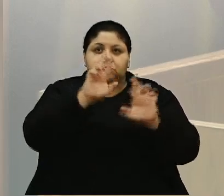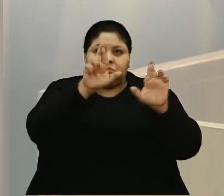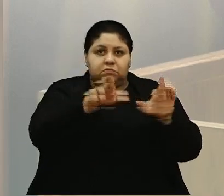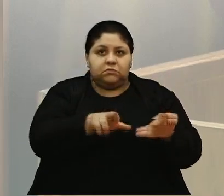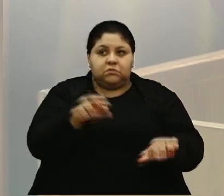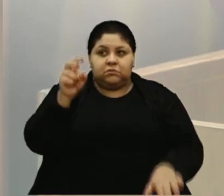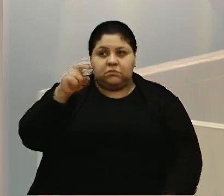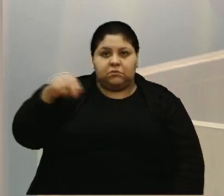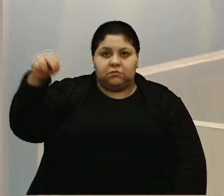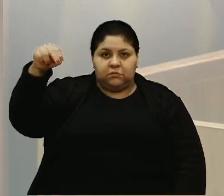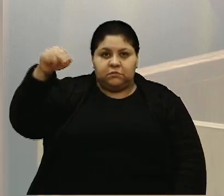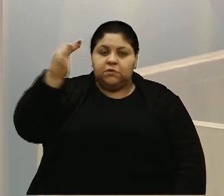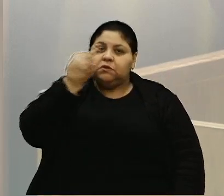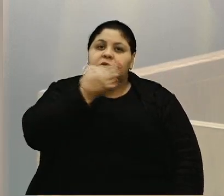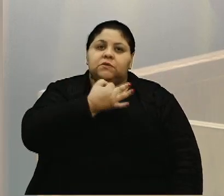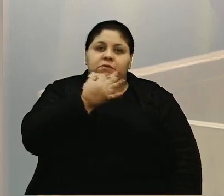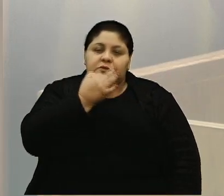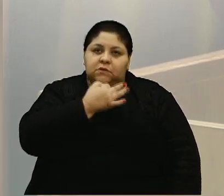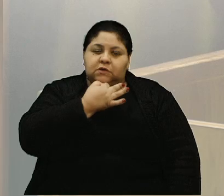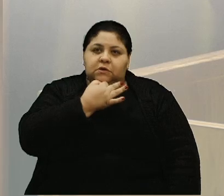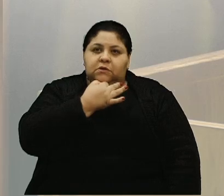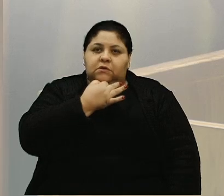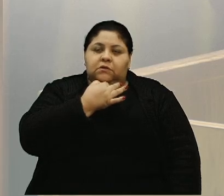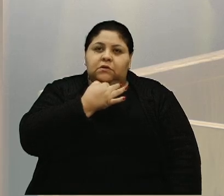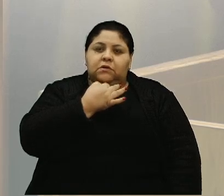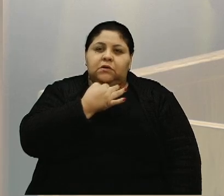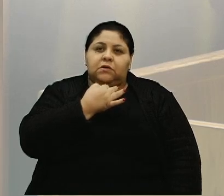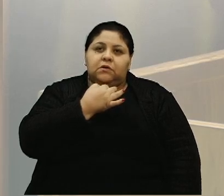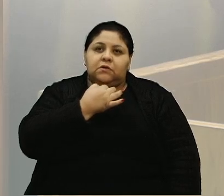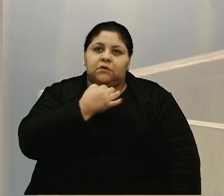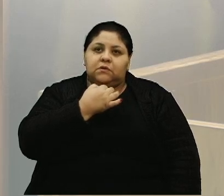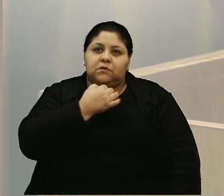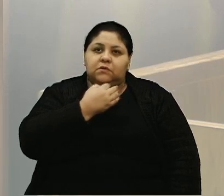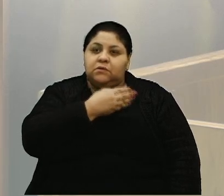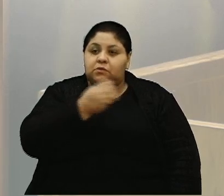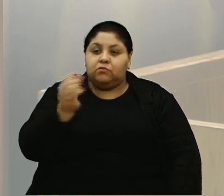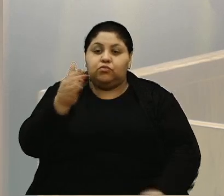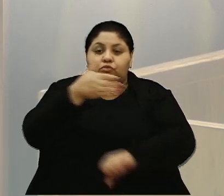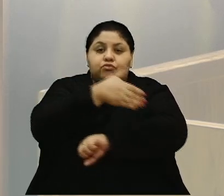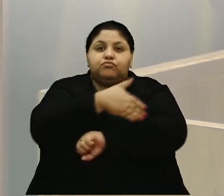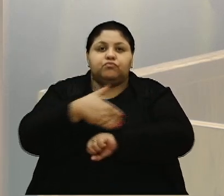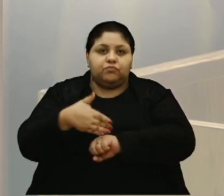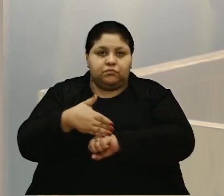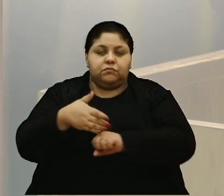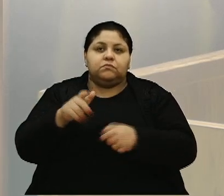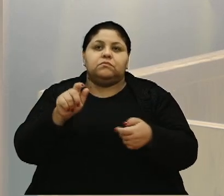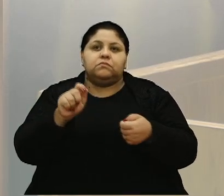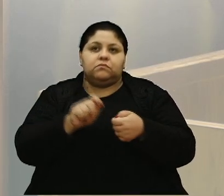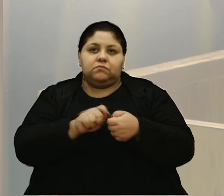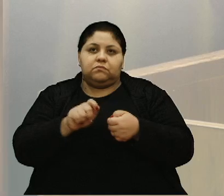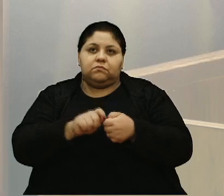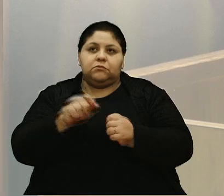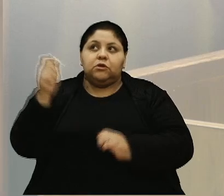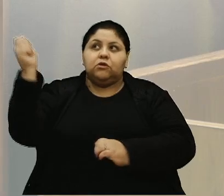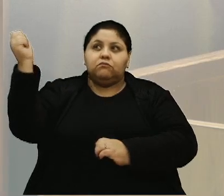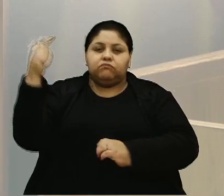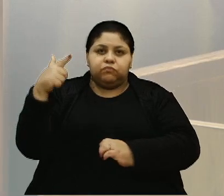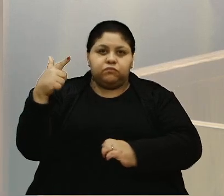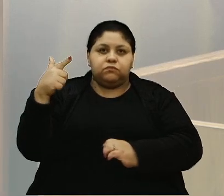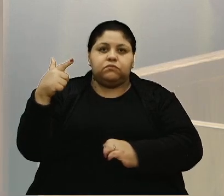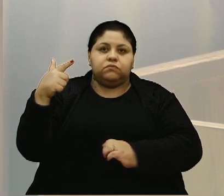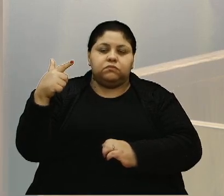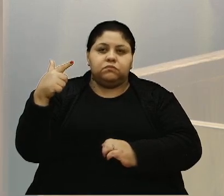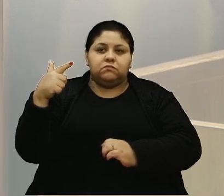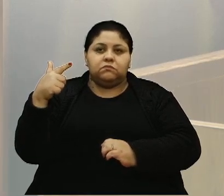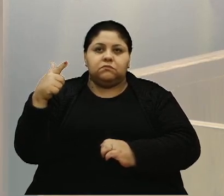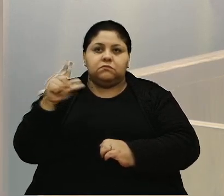norte da cidade de Caxias do Sul, onde muitas ruas foram feitas essa iluminação,